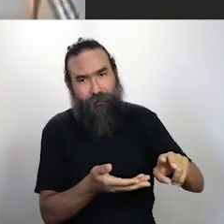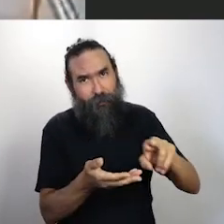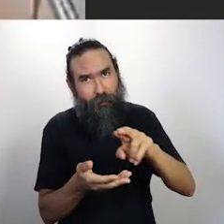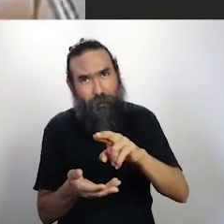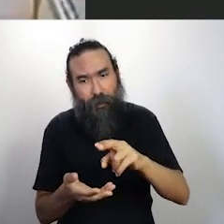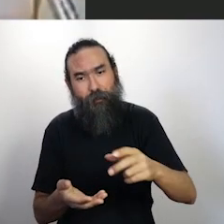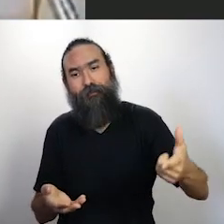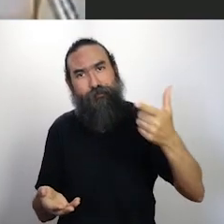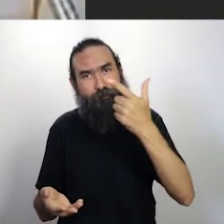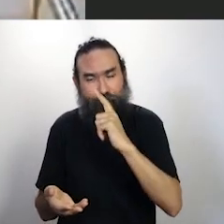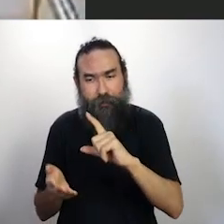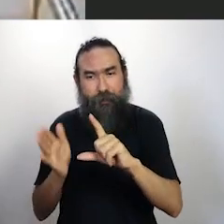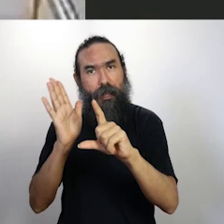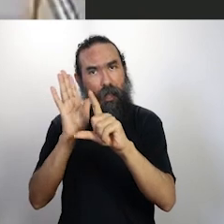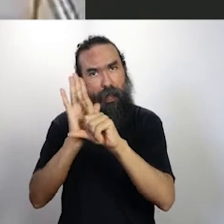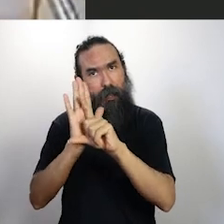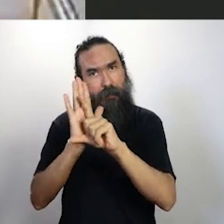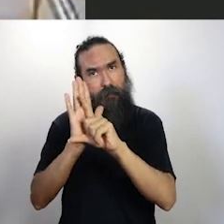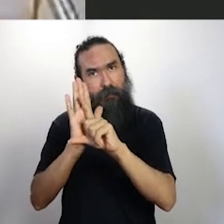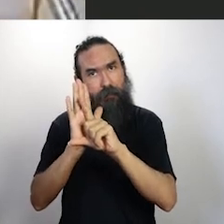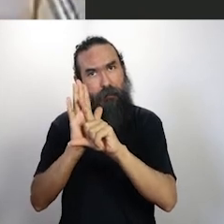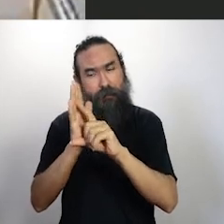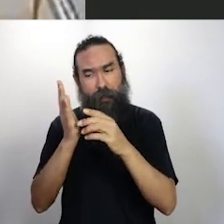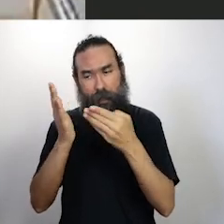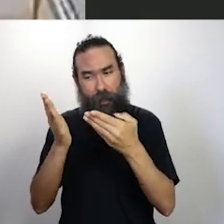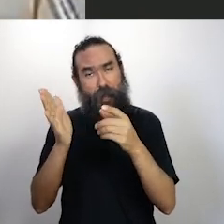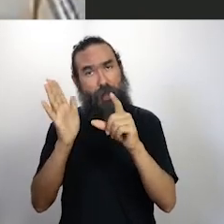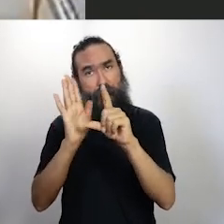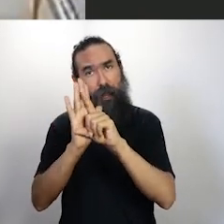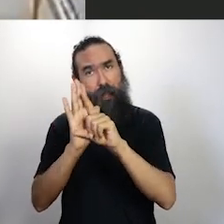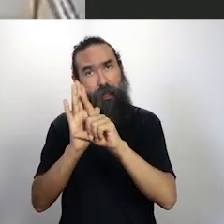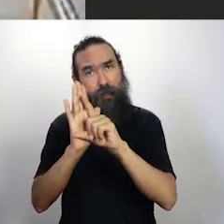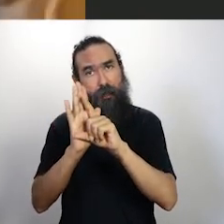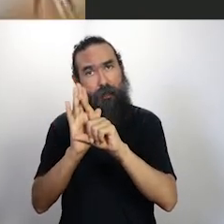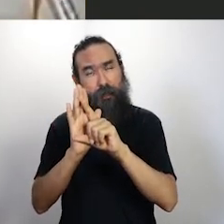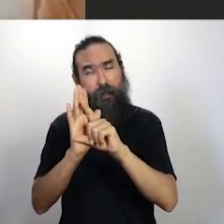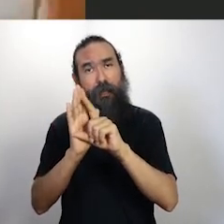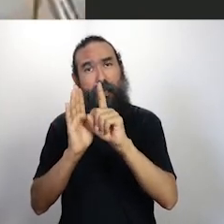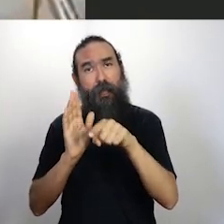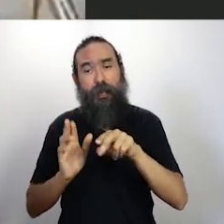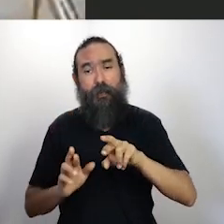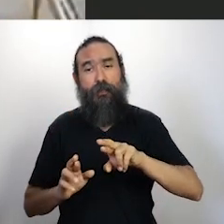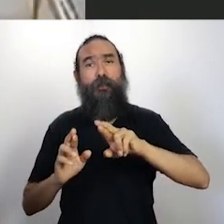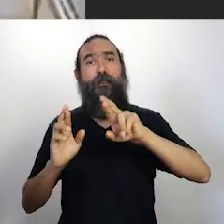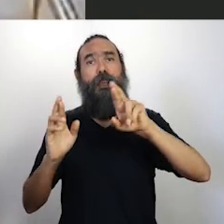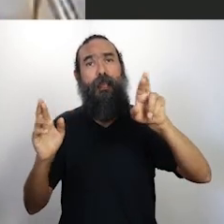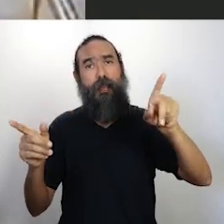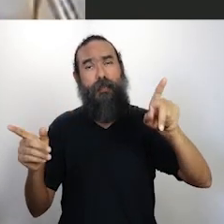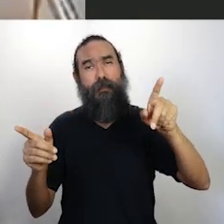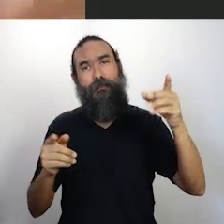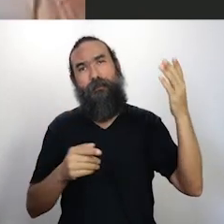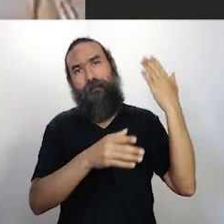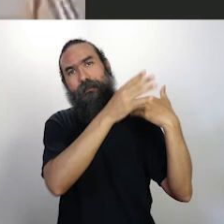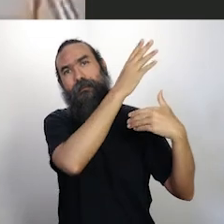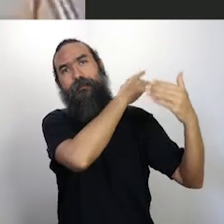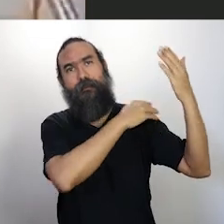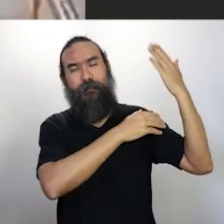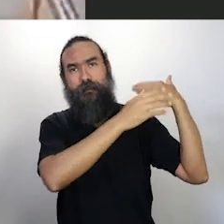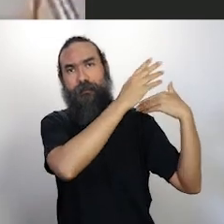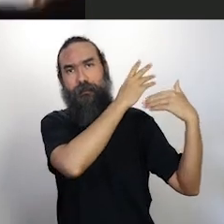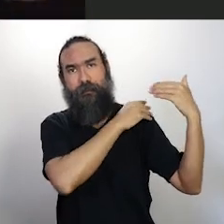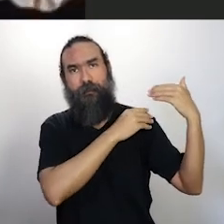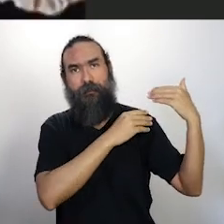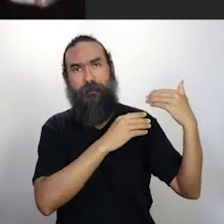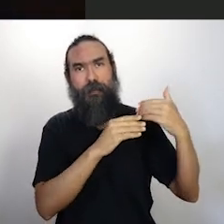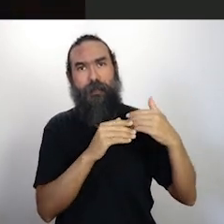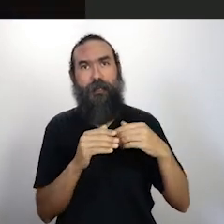e ter essa lei essa lei ela supera aquela suspensão tradicional que recaía sobretudo